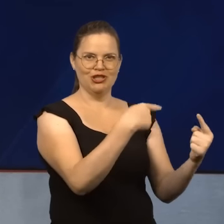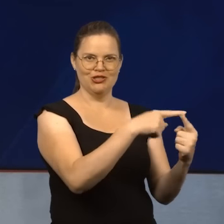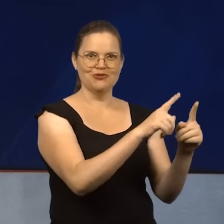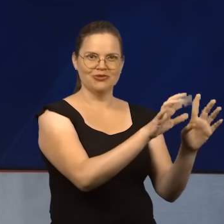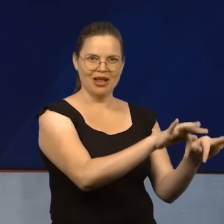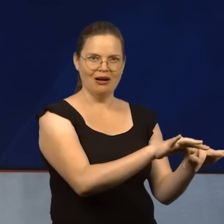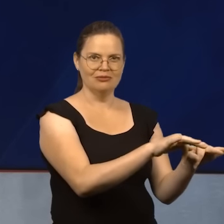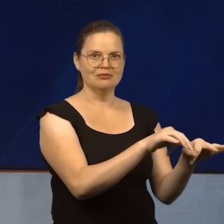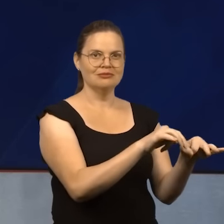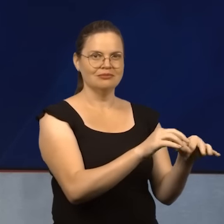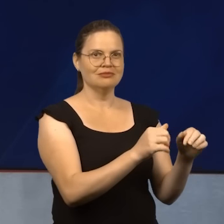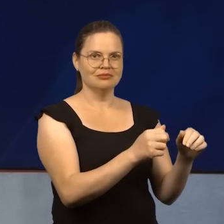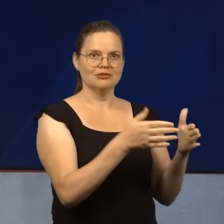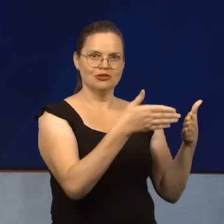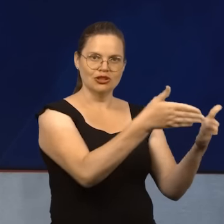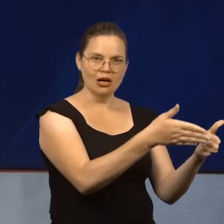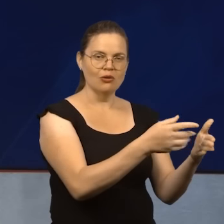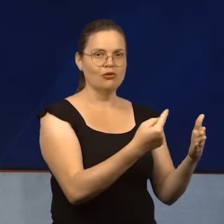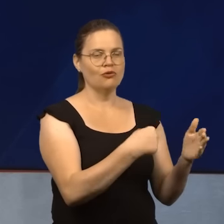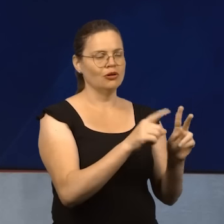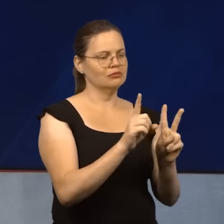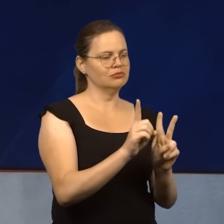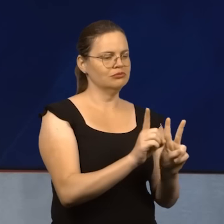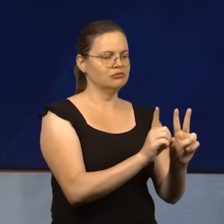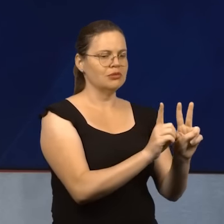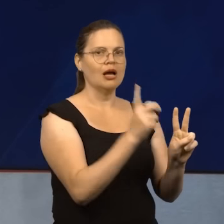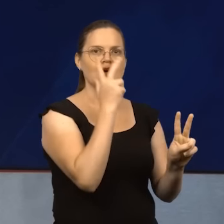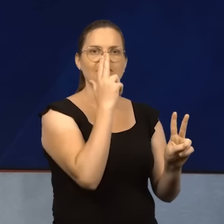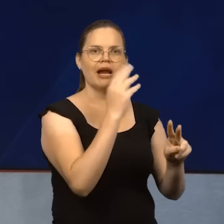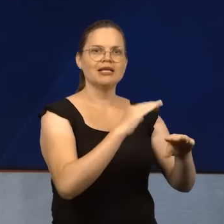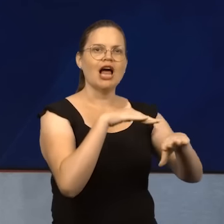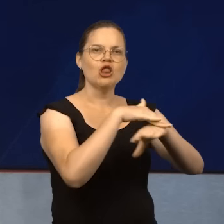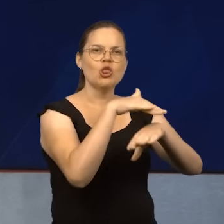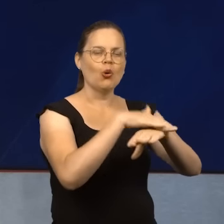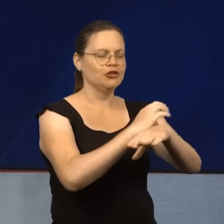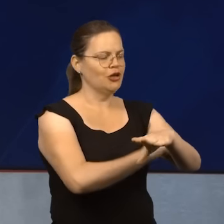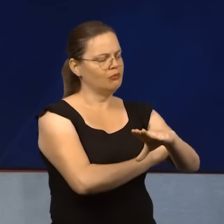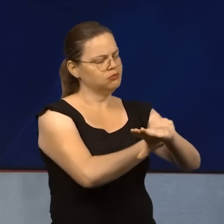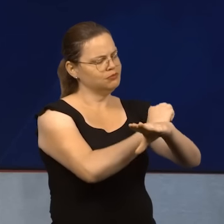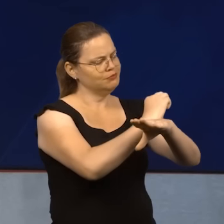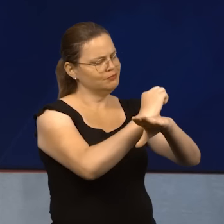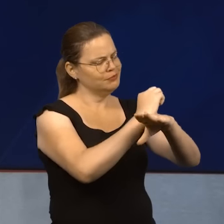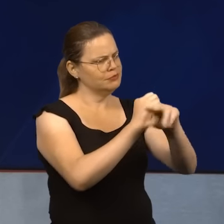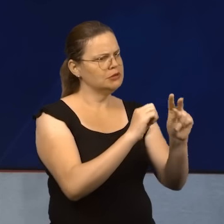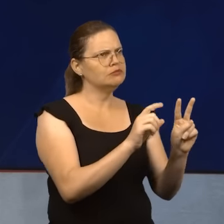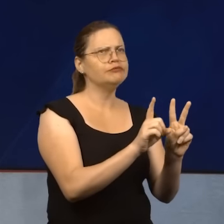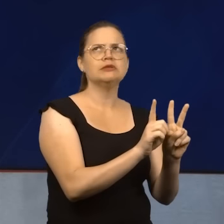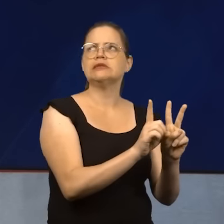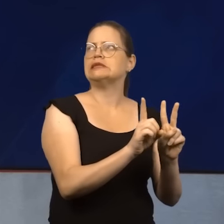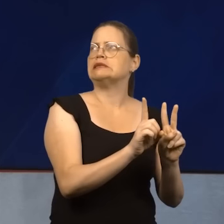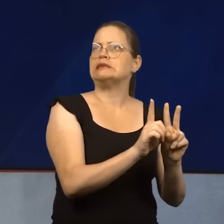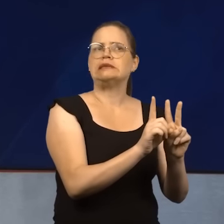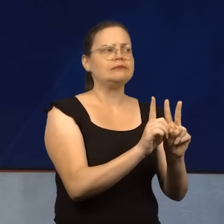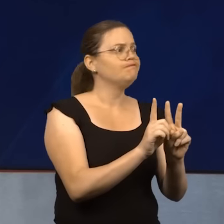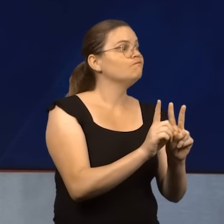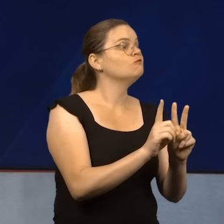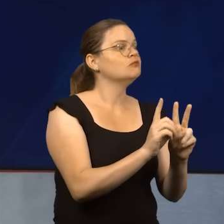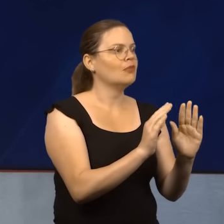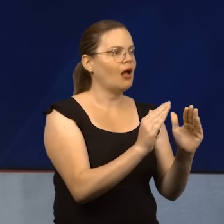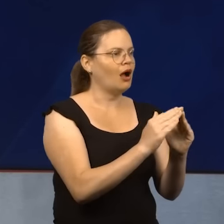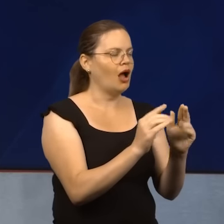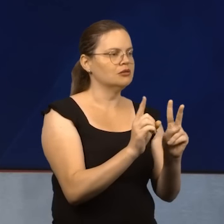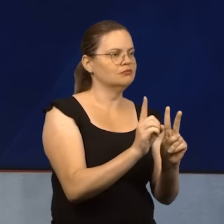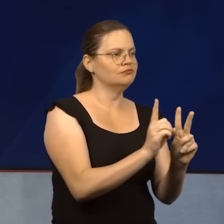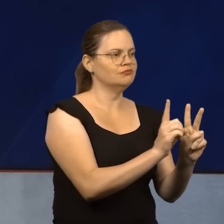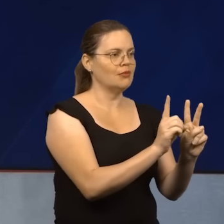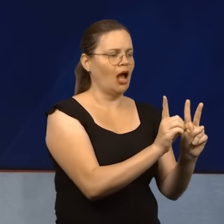já foram parando, a noite já estava caindo e Jesus, que para eles era apenas um